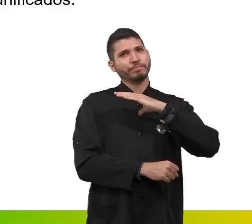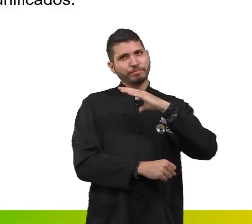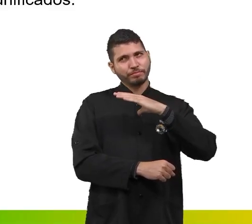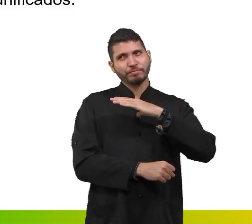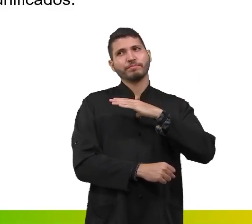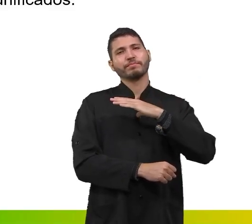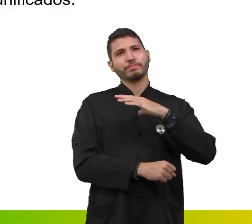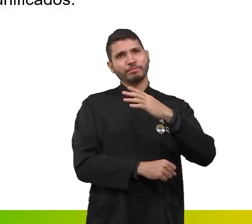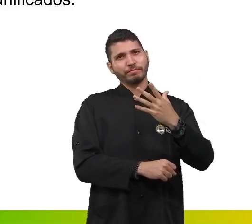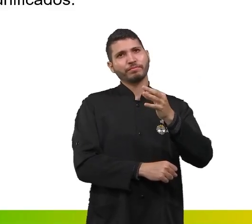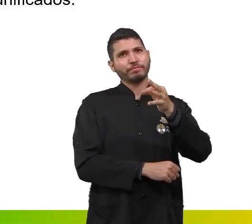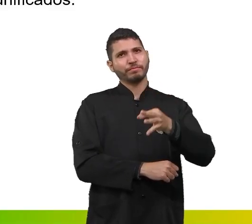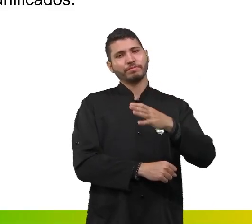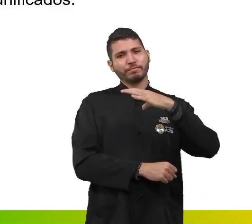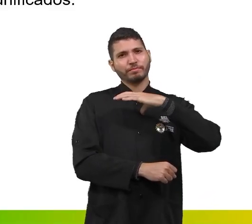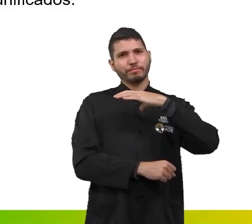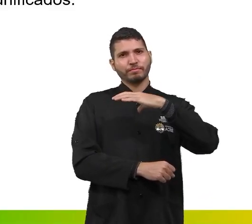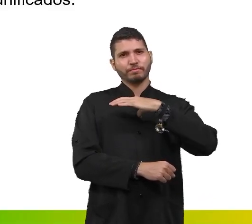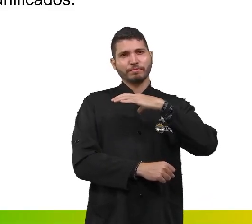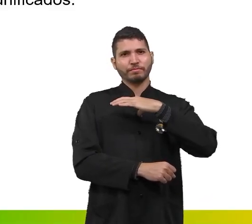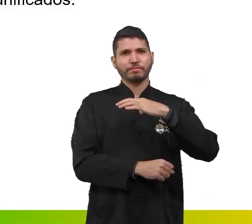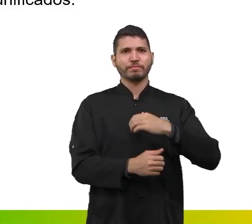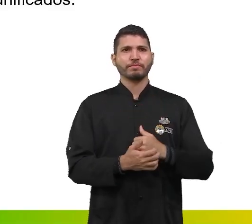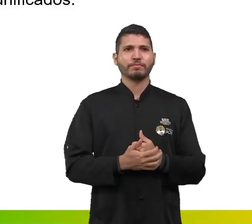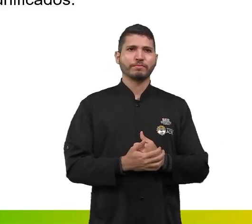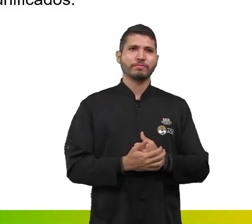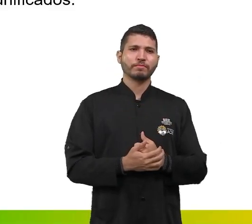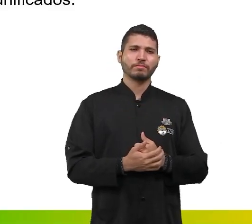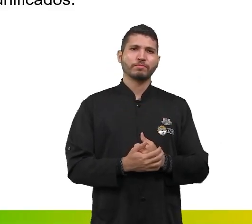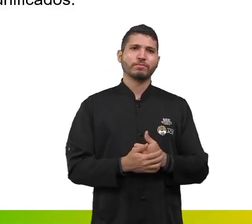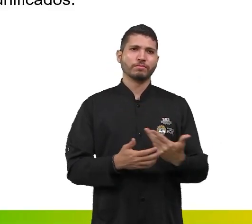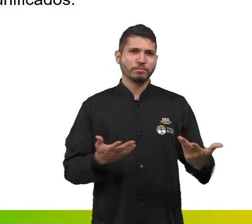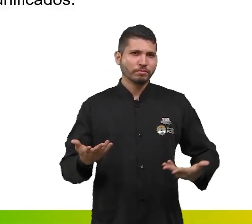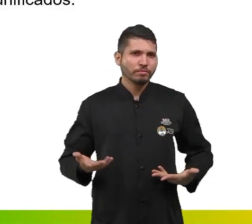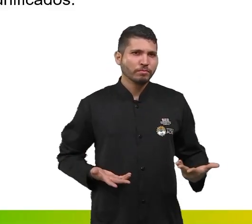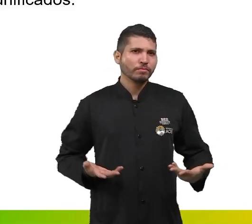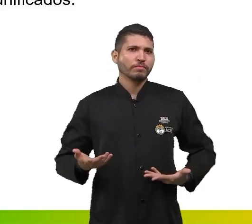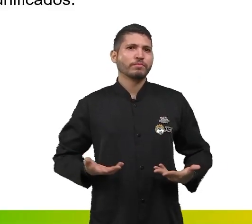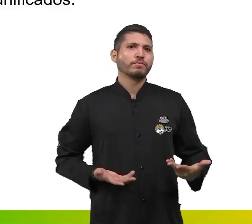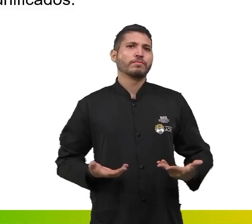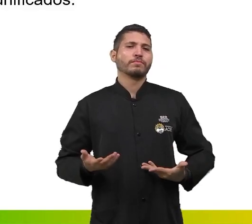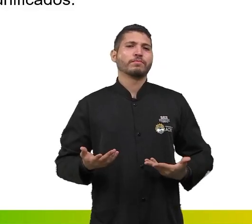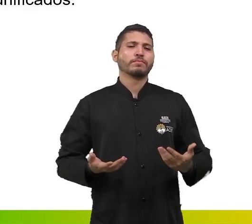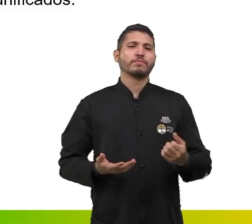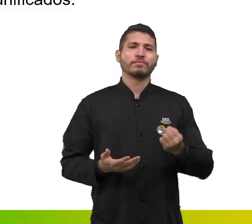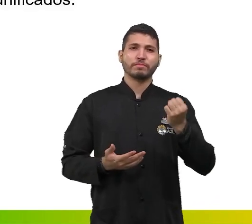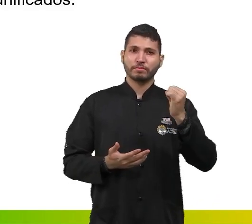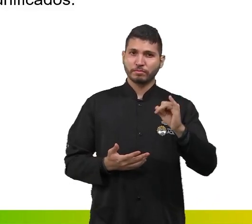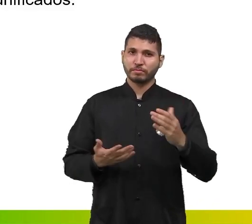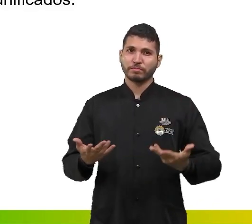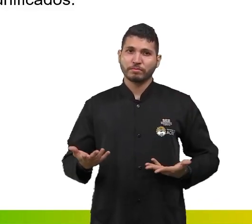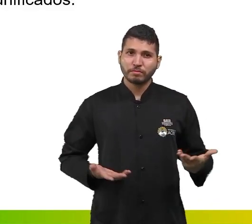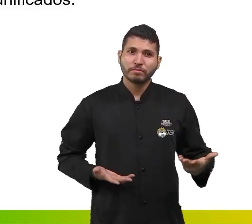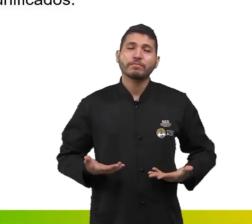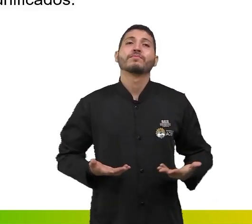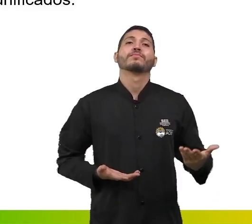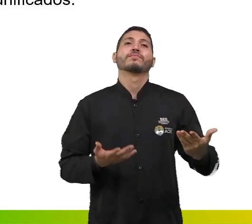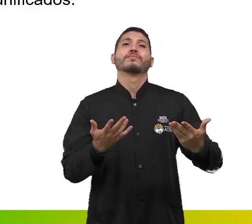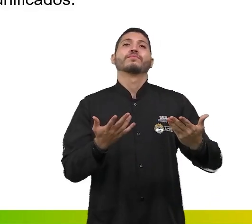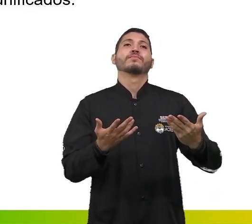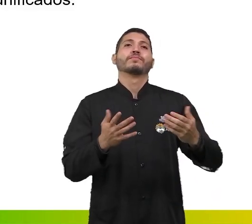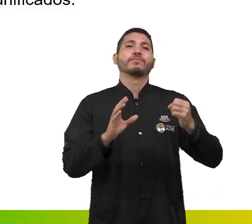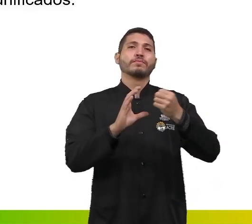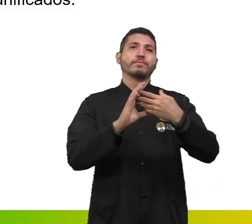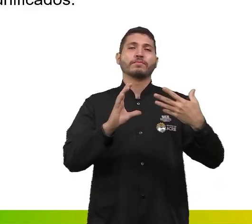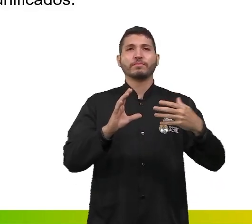Como que o retorno do sistema de servidão foi um fator? Se a servidão é uma característica da Idade Média do sistema